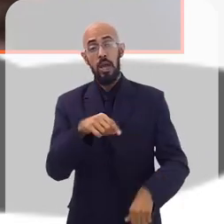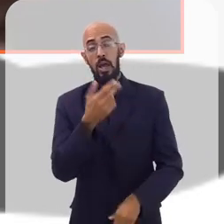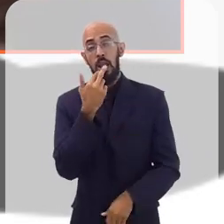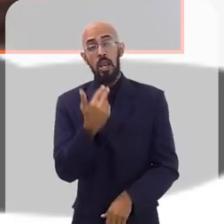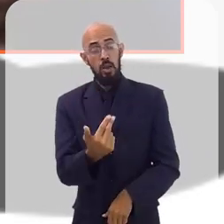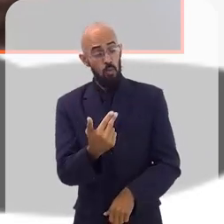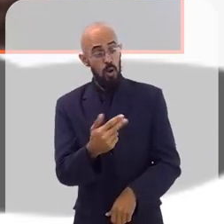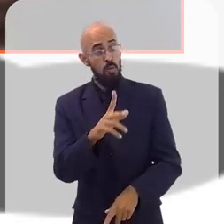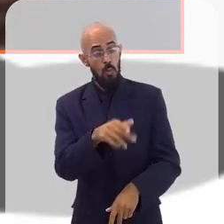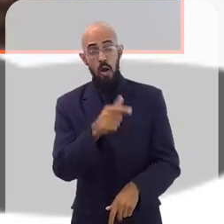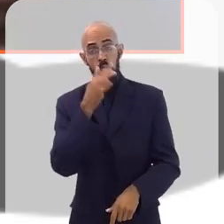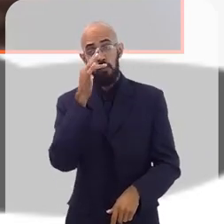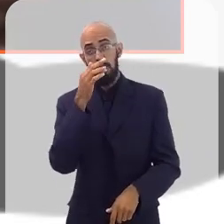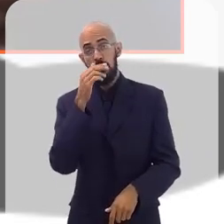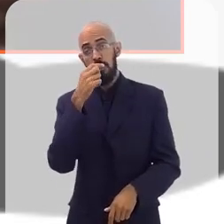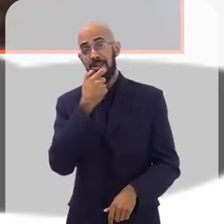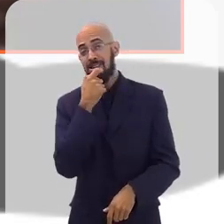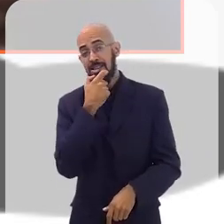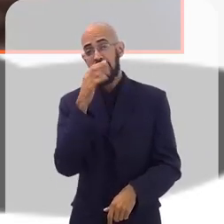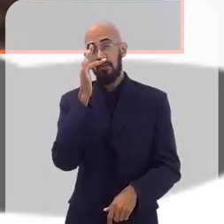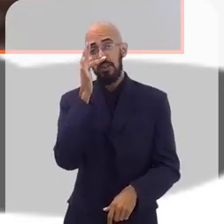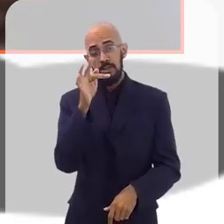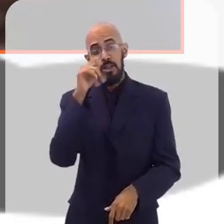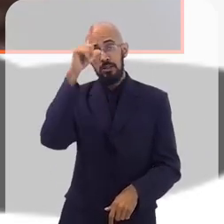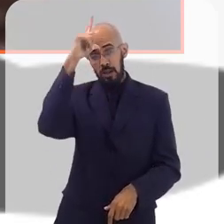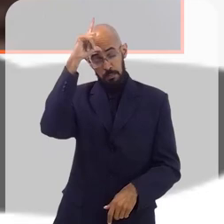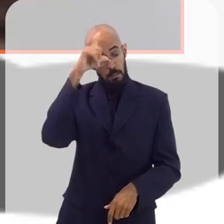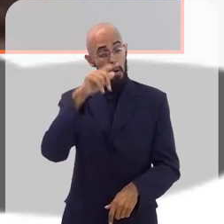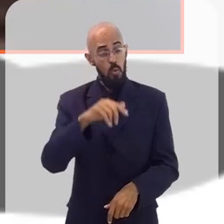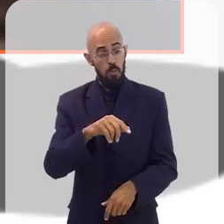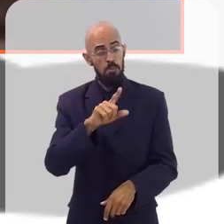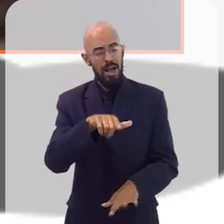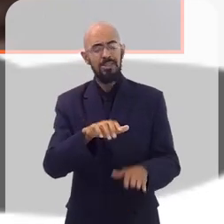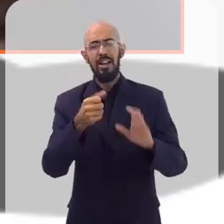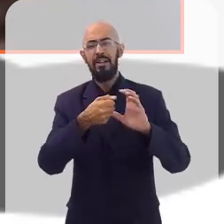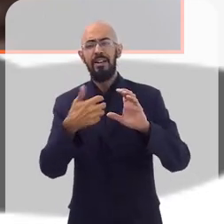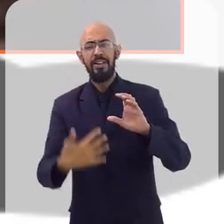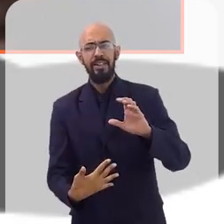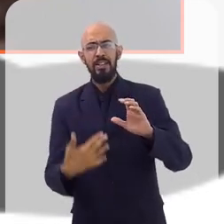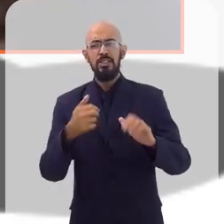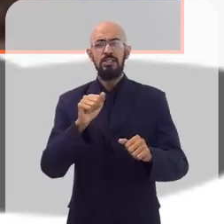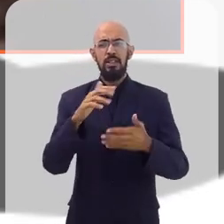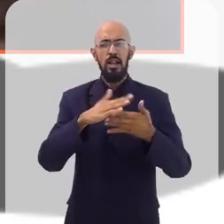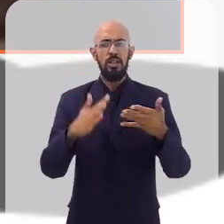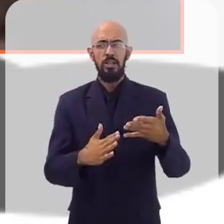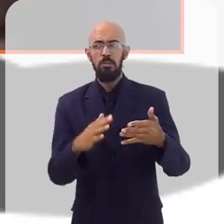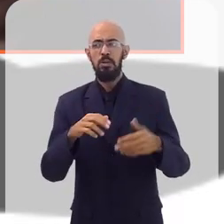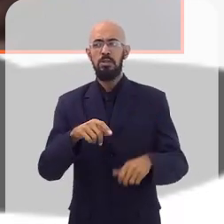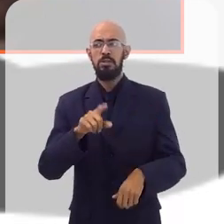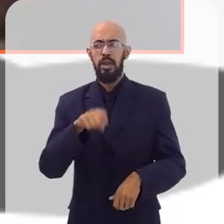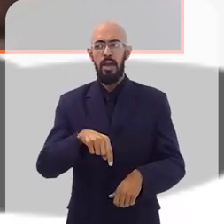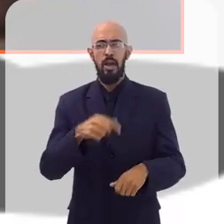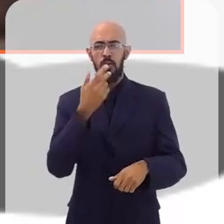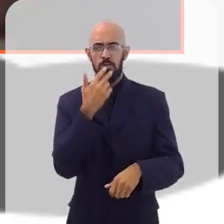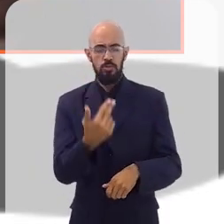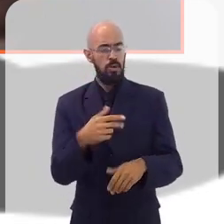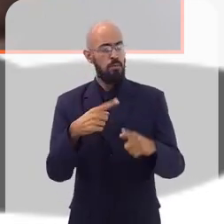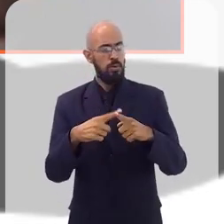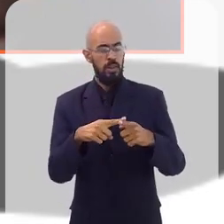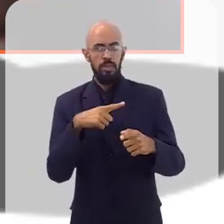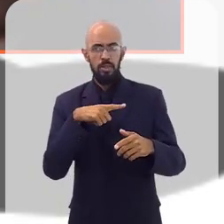comentando com as pessoas aqui no caminho muita gente não sabia que libras é um idioma tal qual em inglês